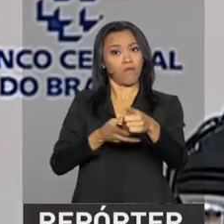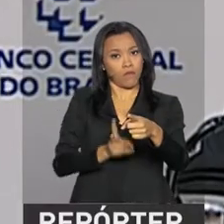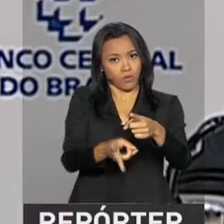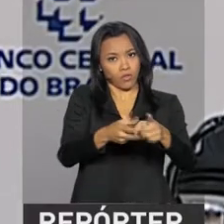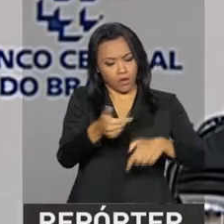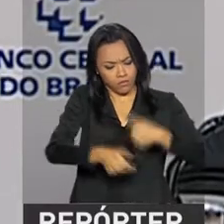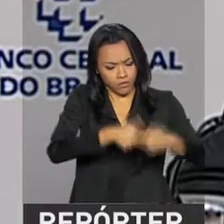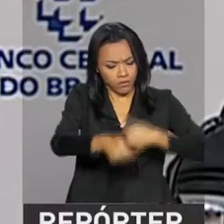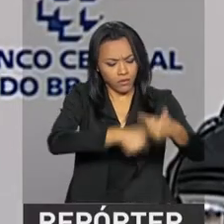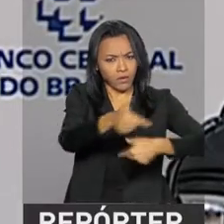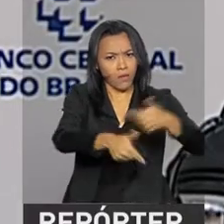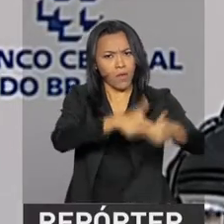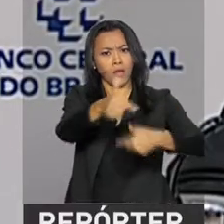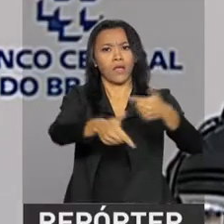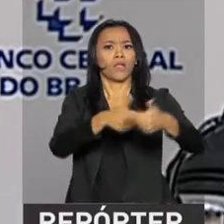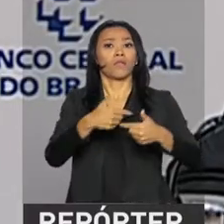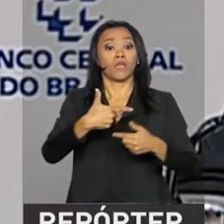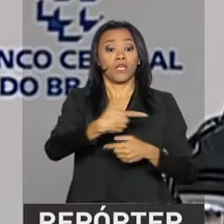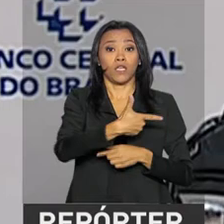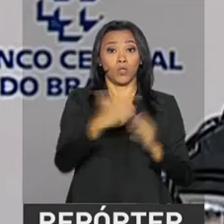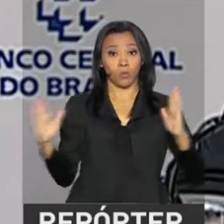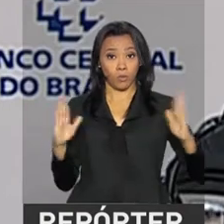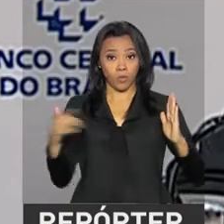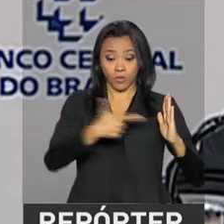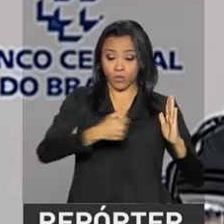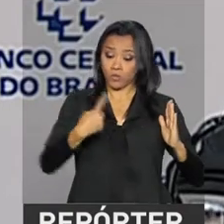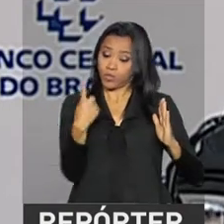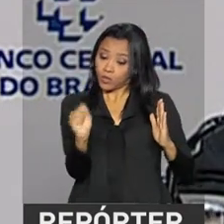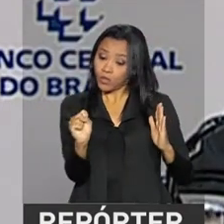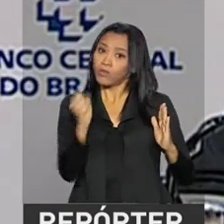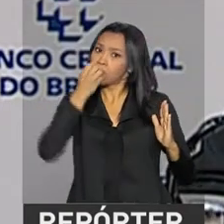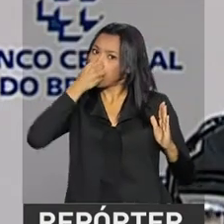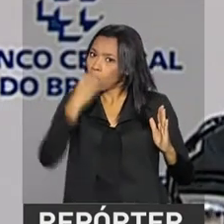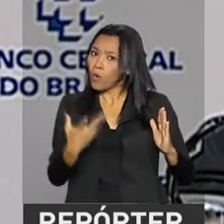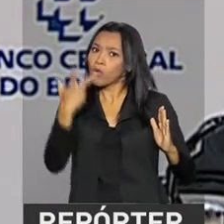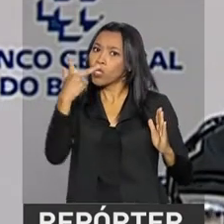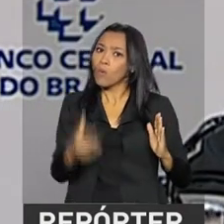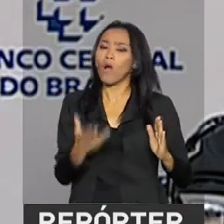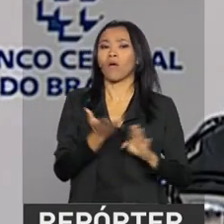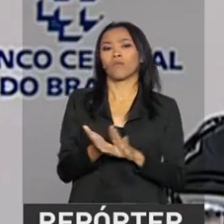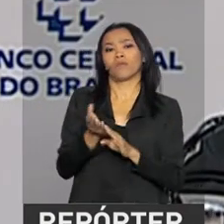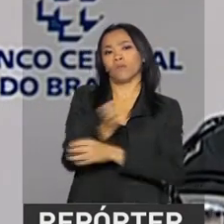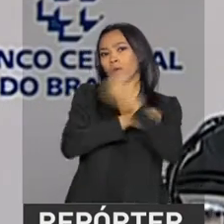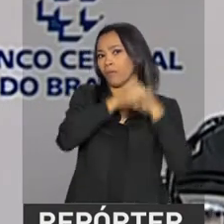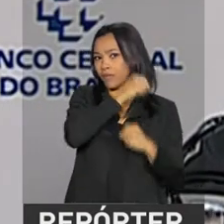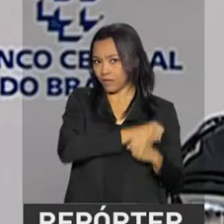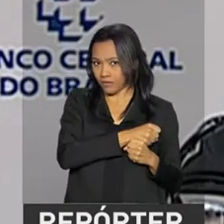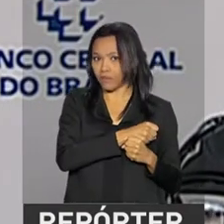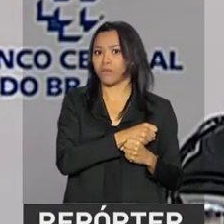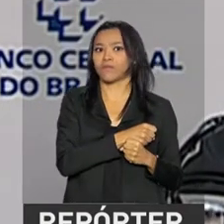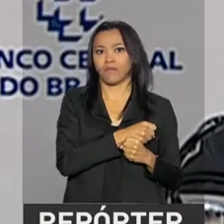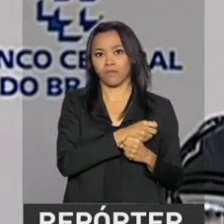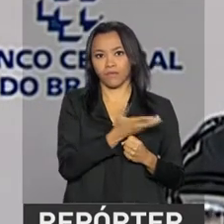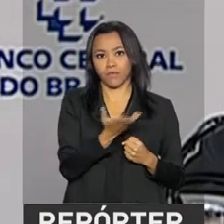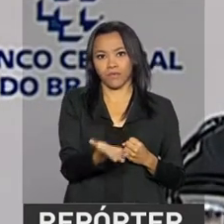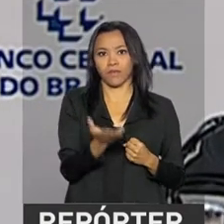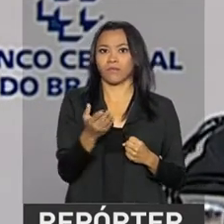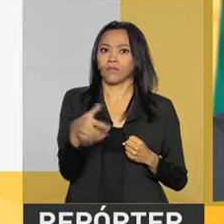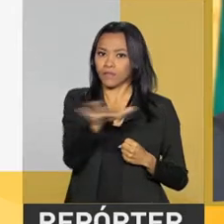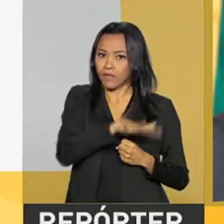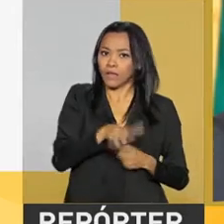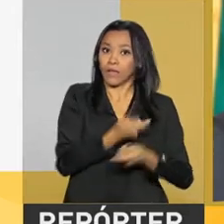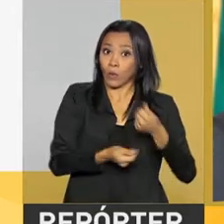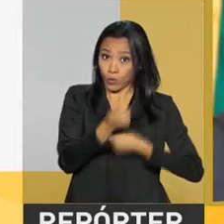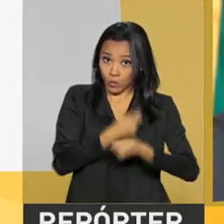aqui o ano de 2018 seja tão bom quanto foi o ano de 2017 sob ponto de vista macroeconômico